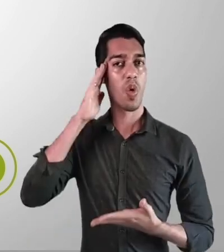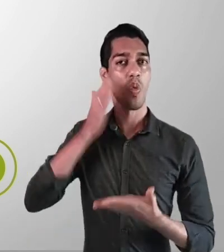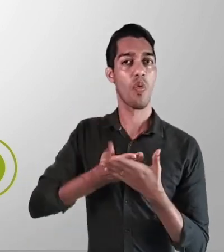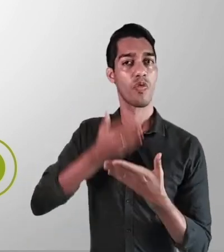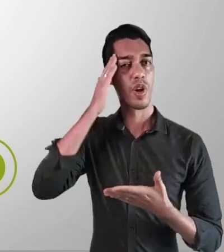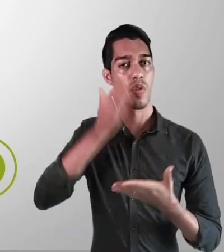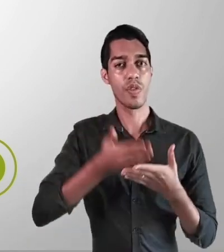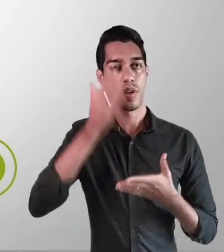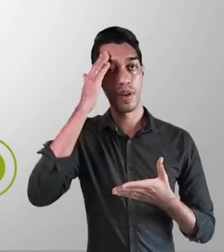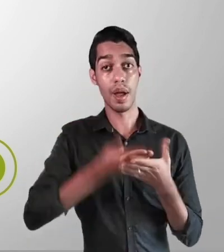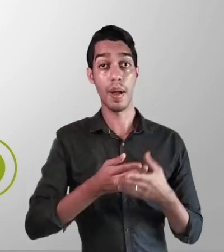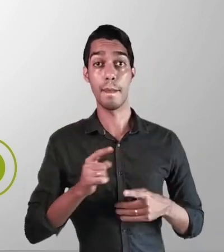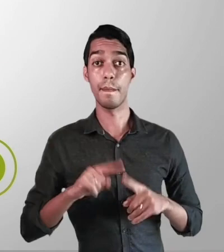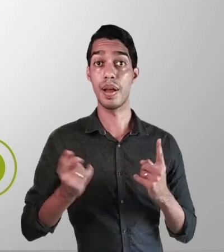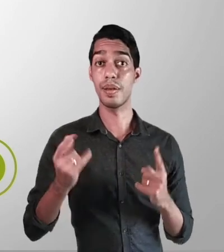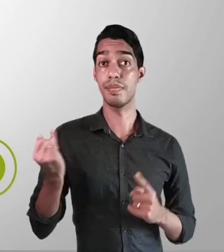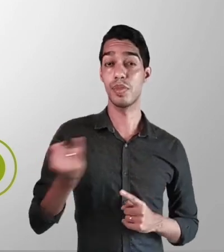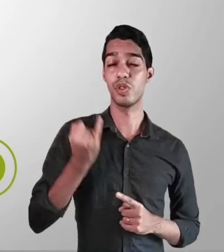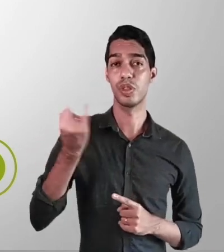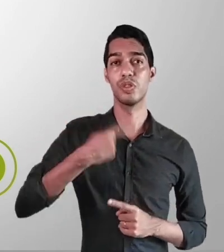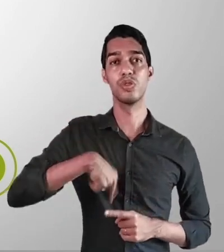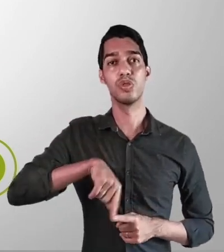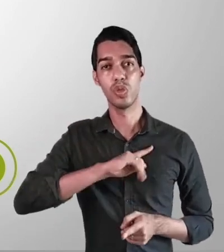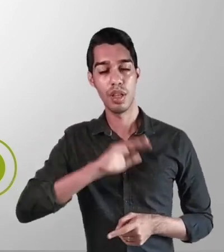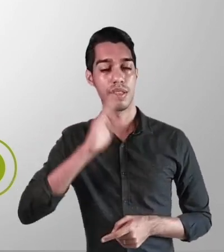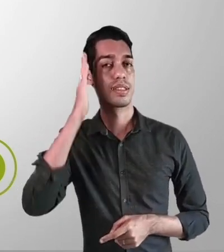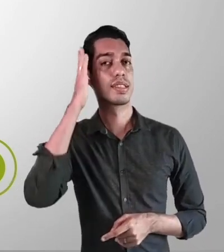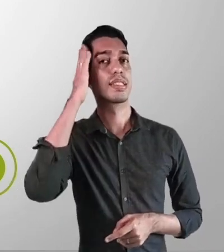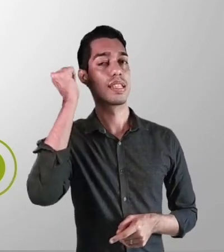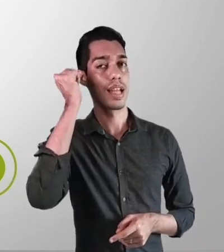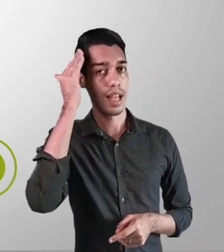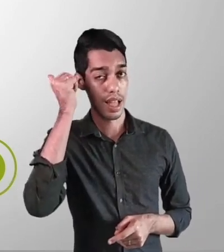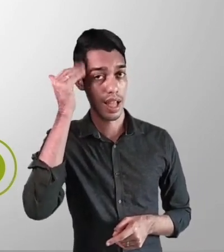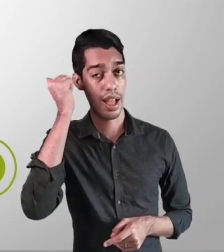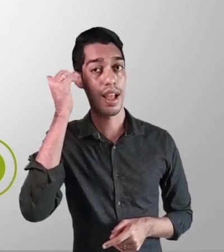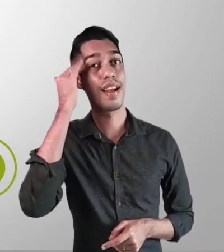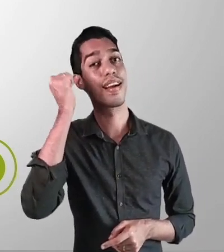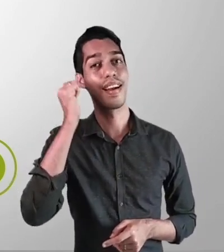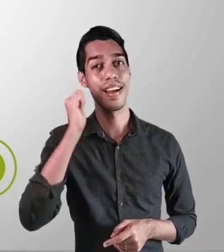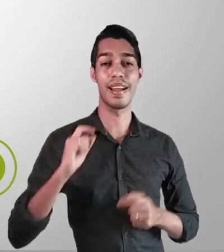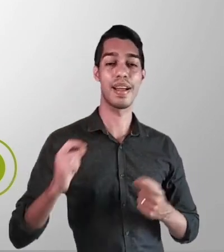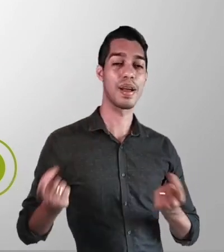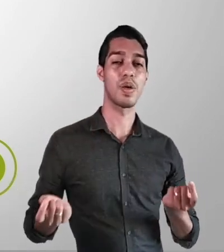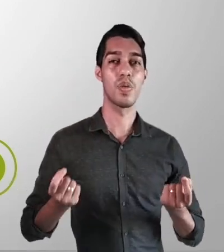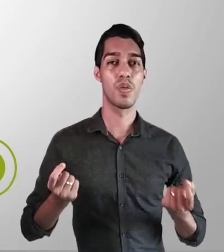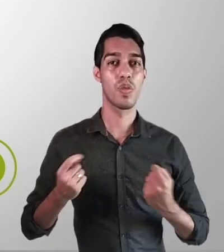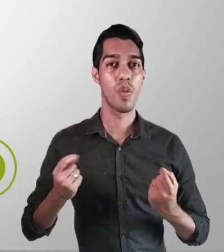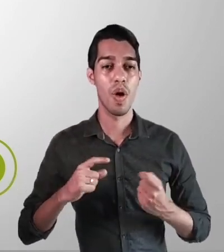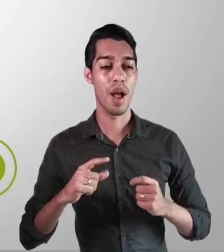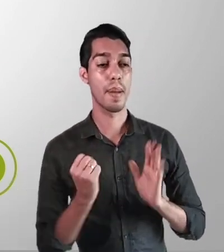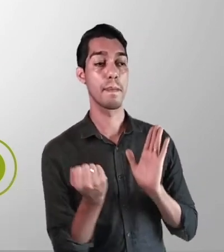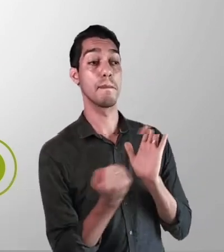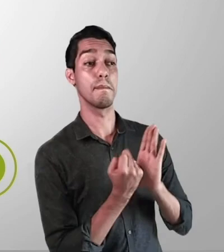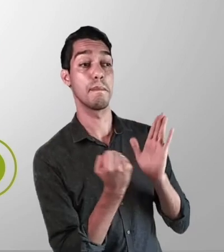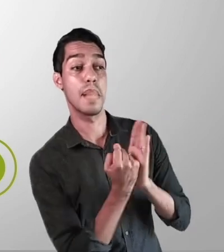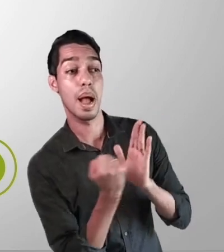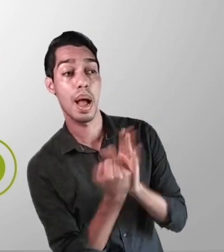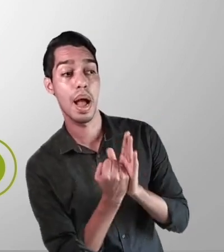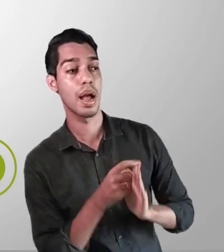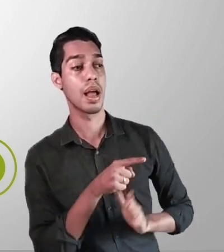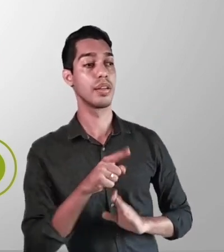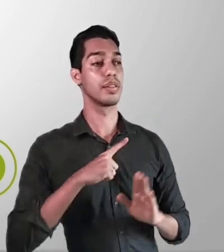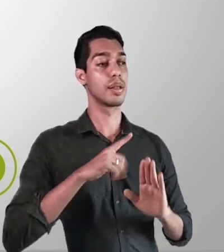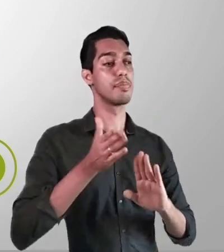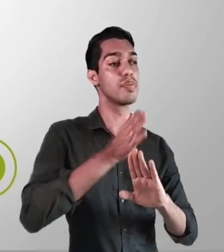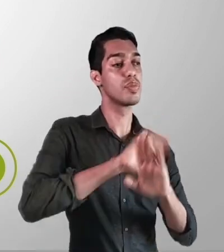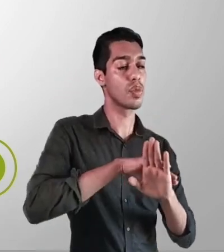mas é importante que nós saibamos exatamente quais são as marcas, quais são as instituições que estão por trás,